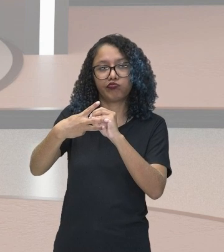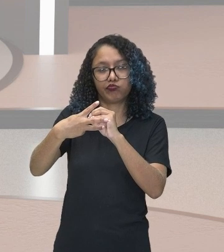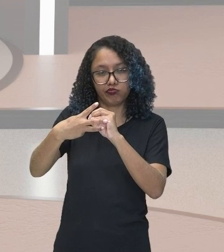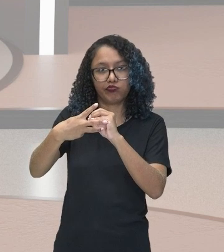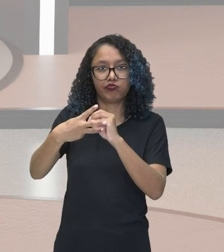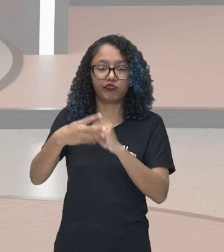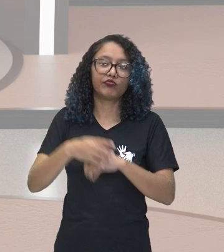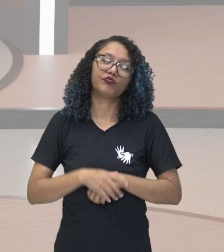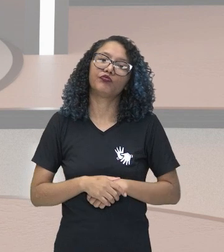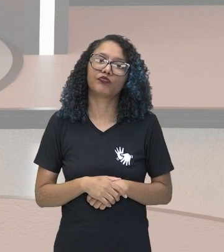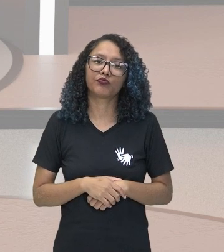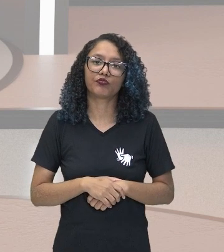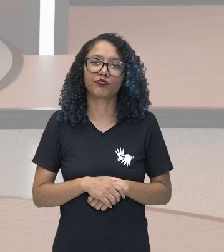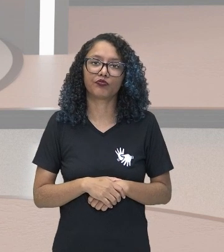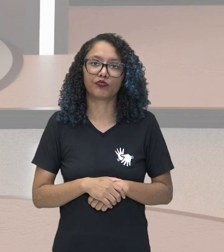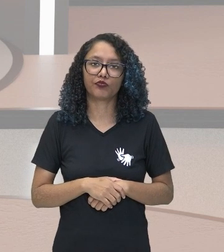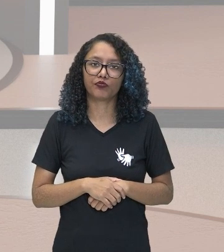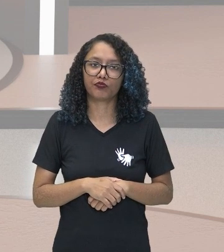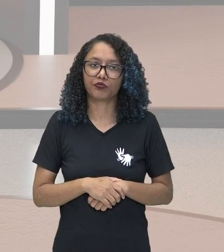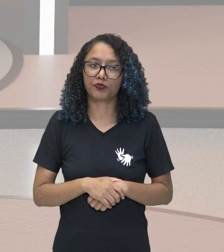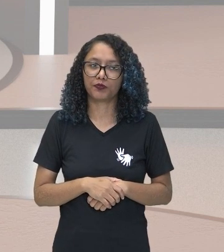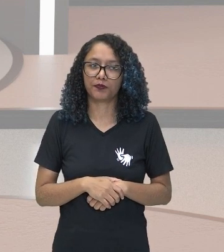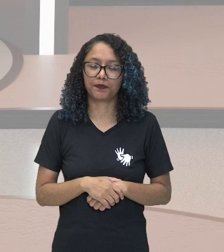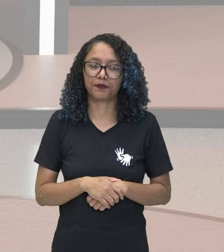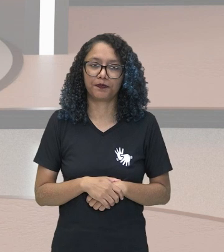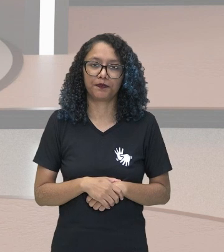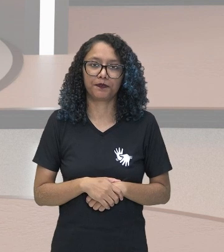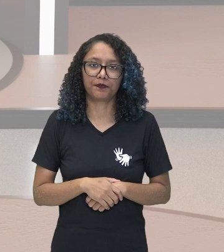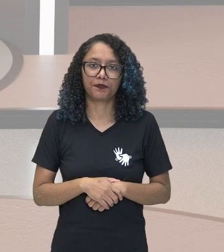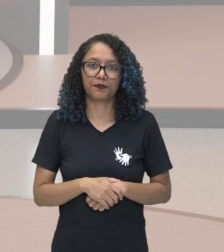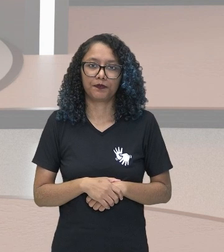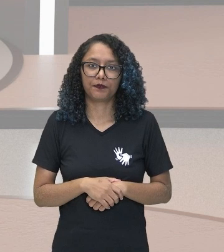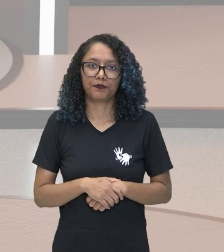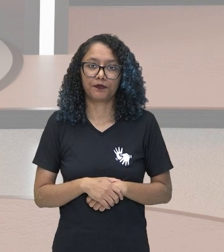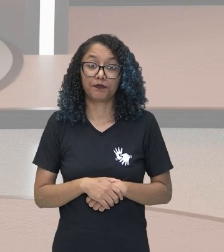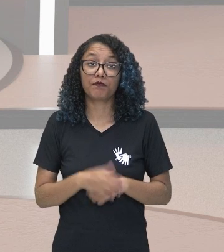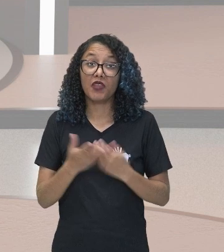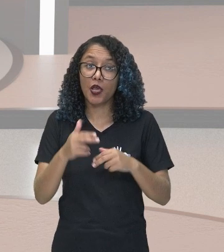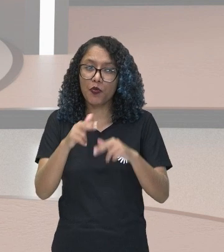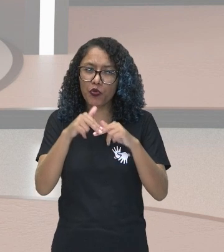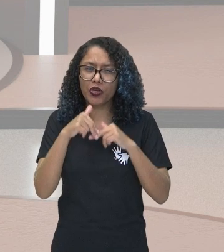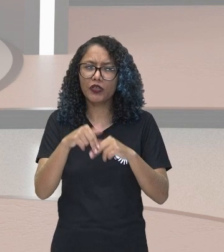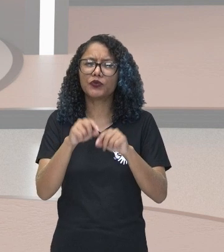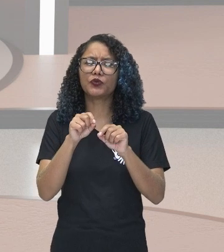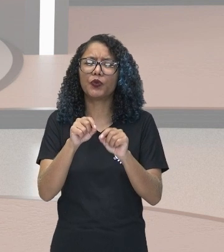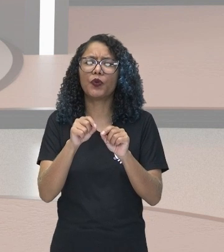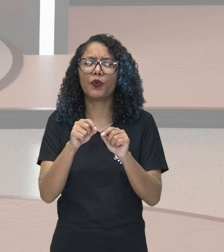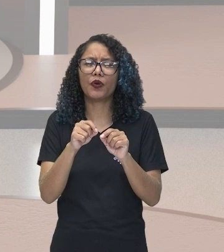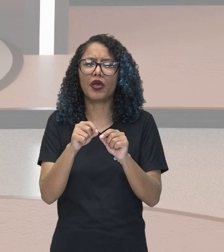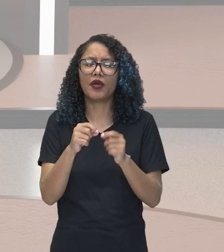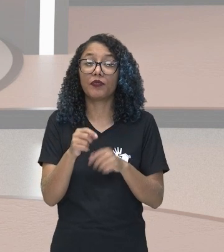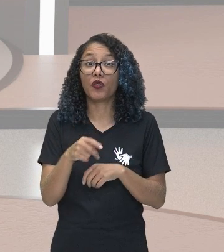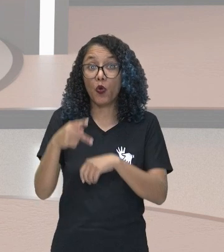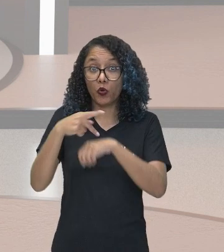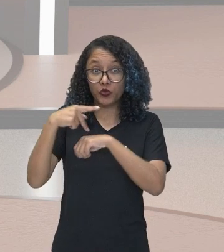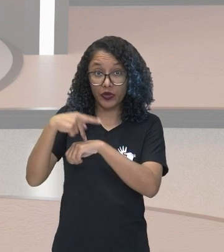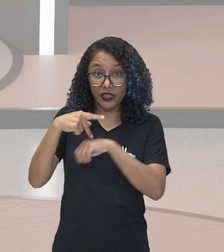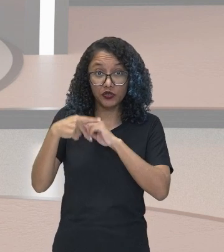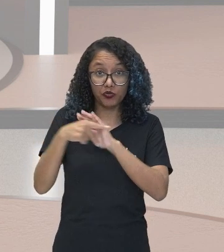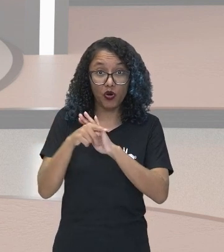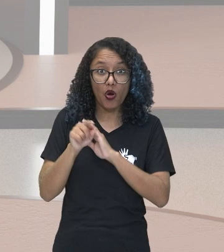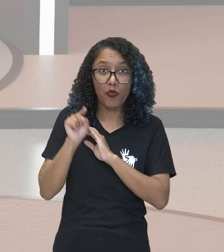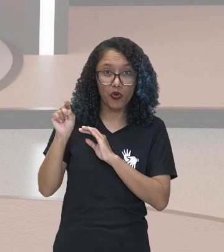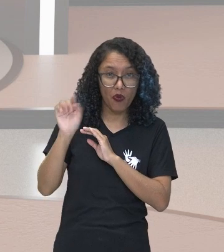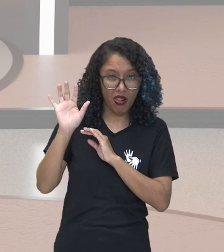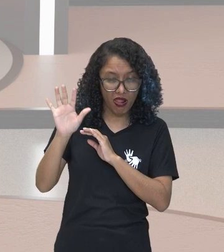território africano entre o trópico de Câncer e o trópico de Capricórnio. Então, isso vai fazer com que esses países, eles também